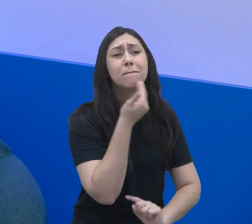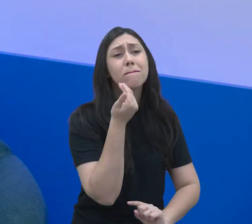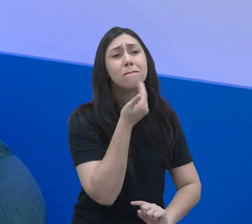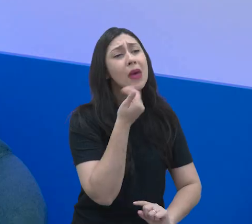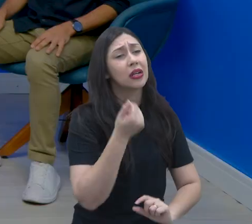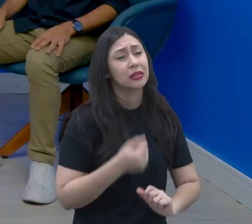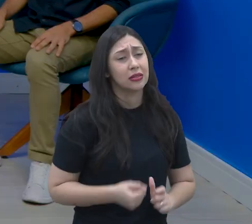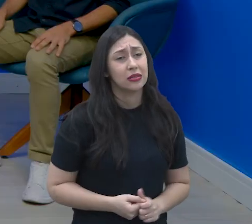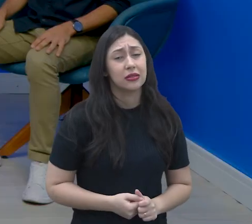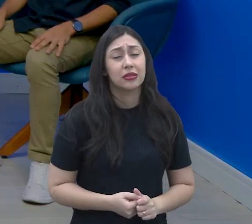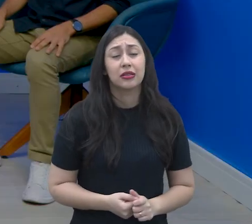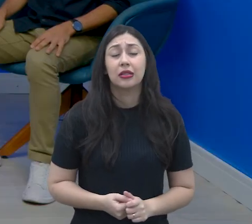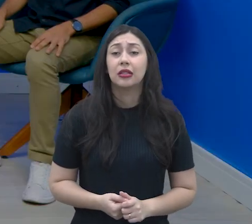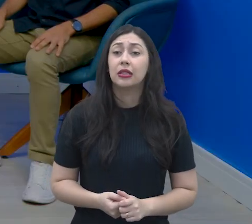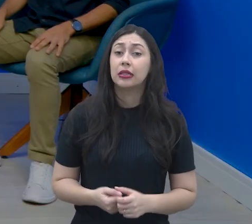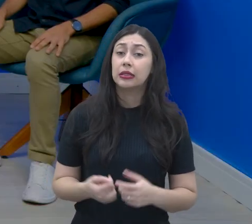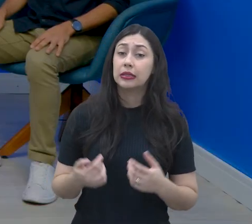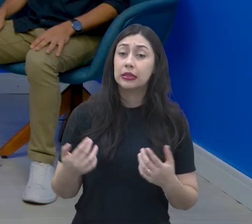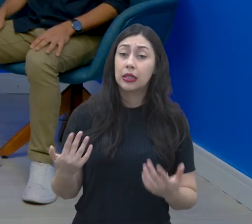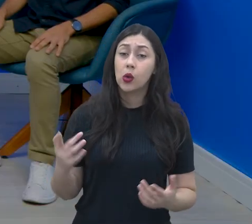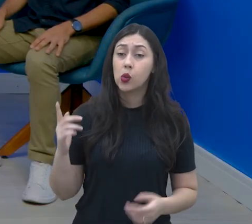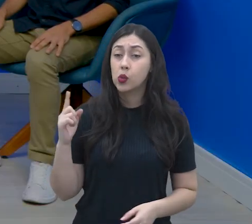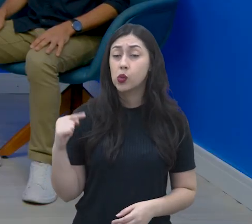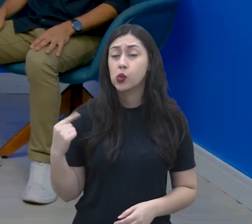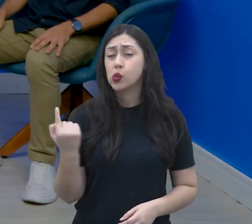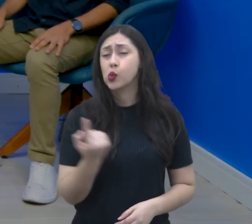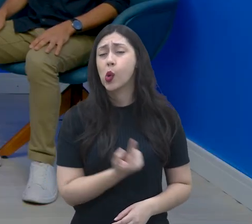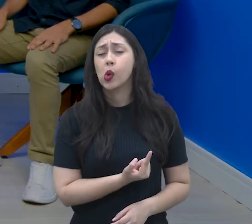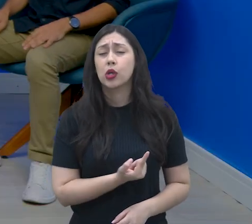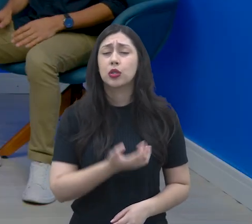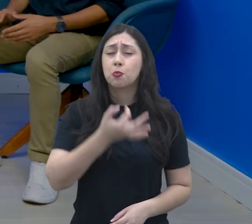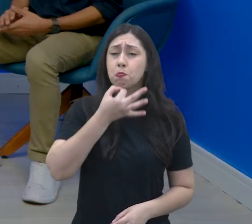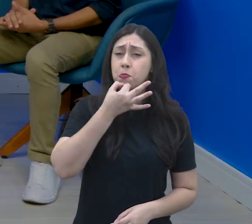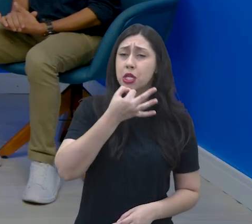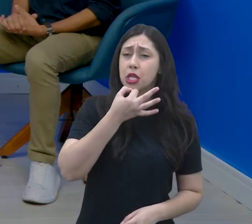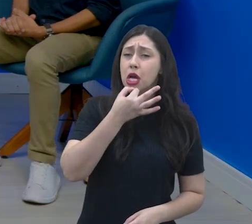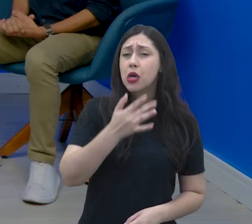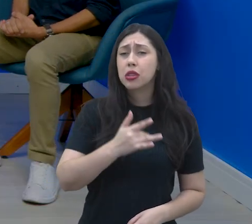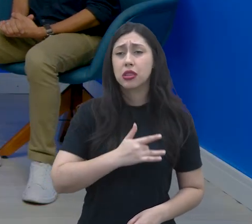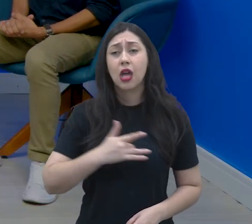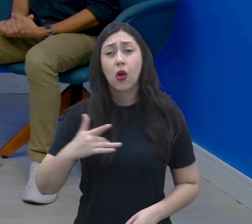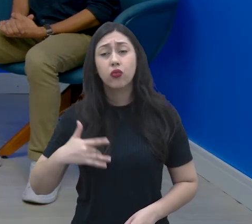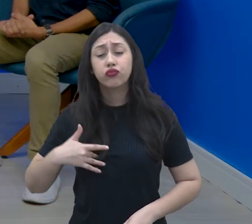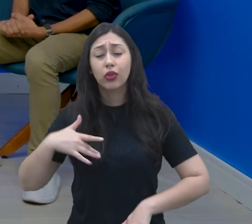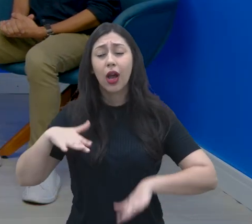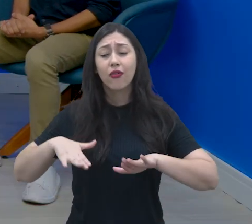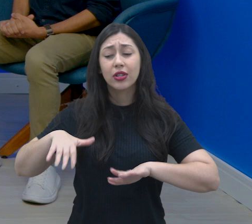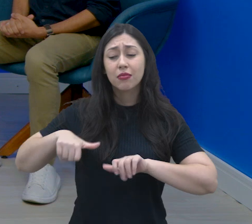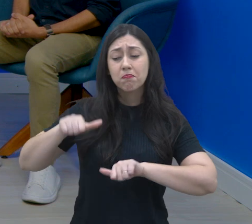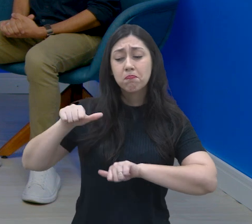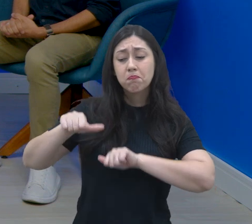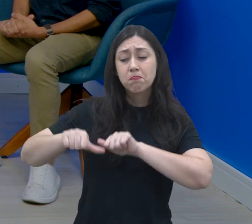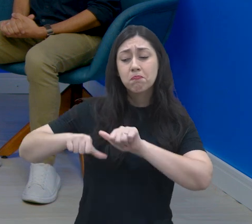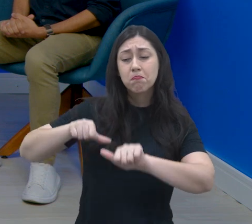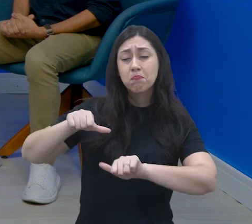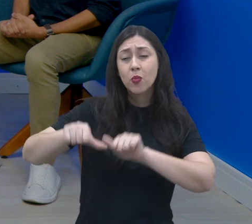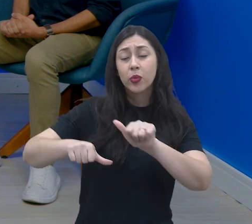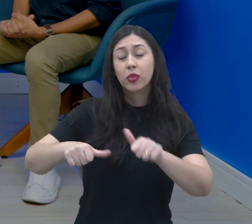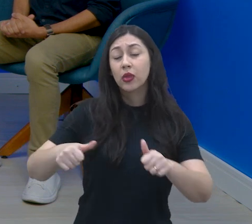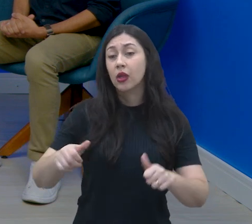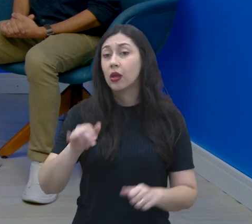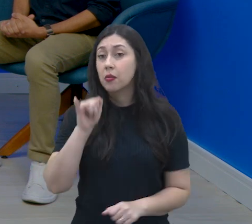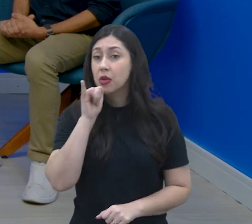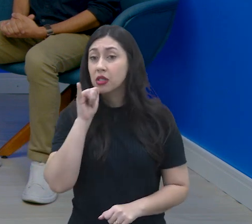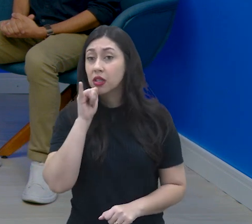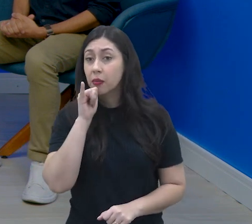muito distante. E o nosso entendimento do que é saúde, ele vai mudando aos poucos, através do tempo, né? Hoje,